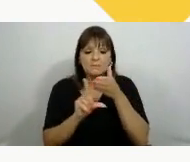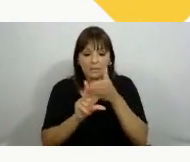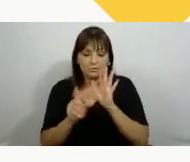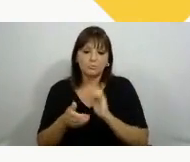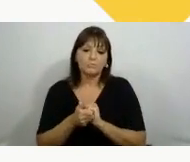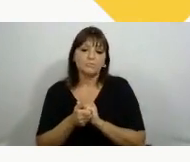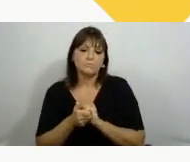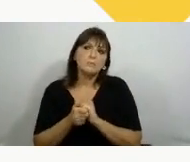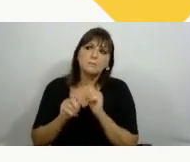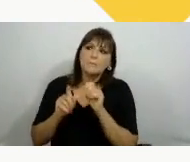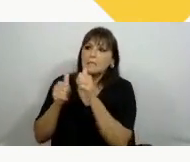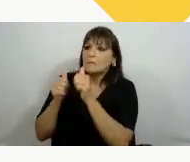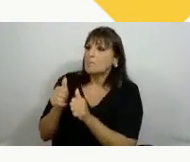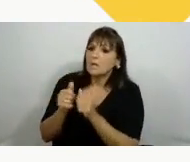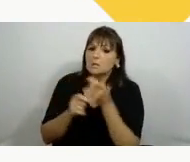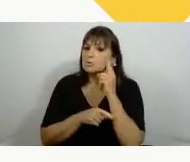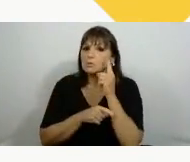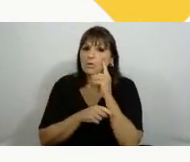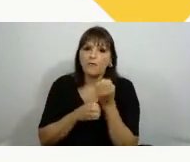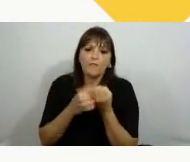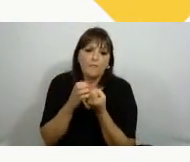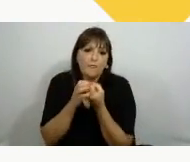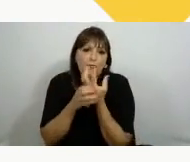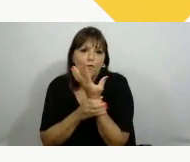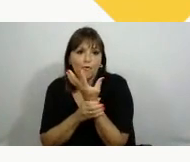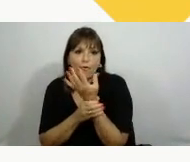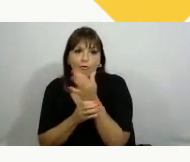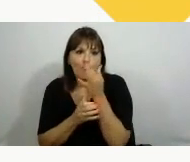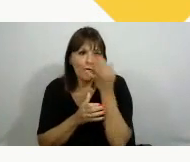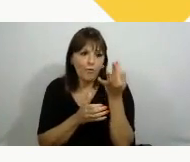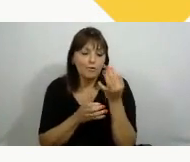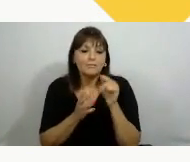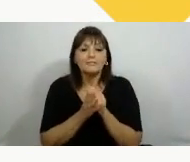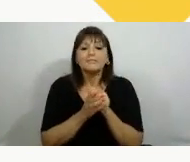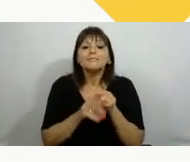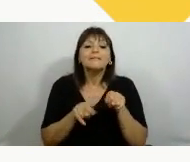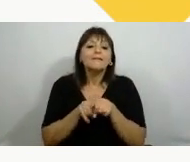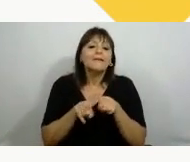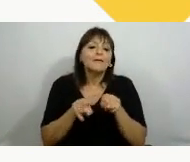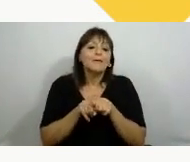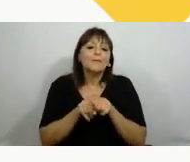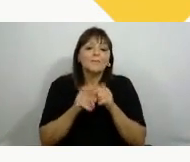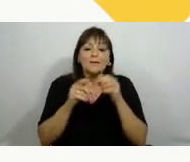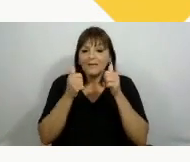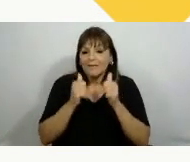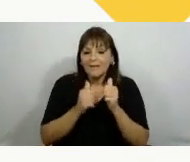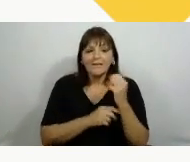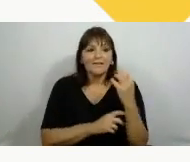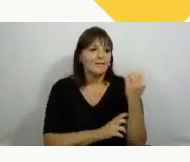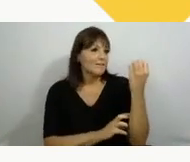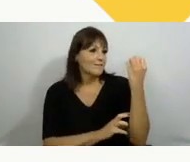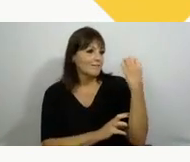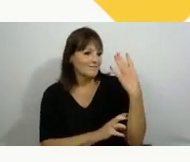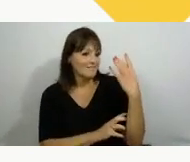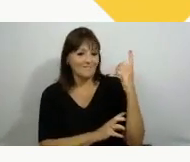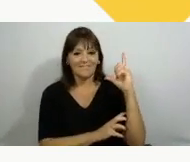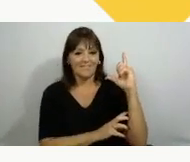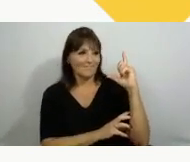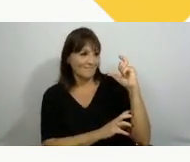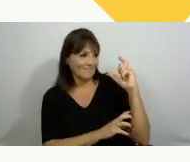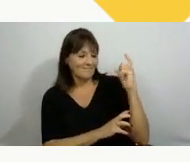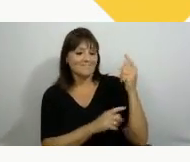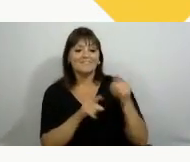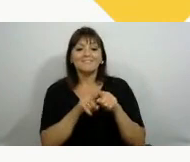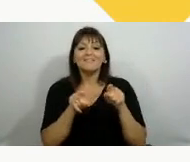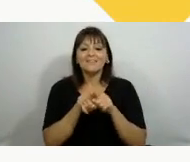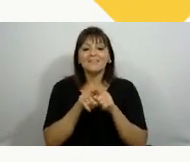de uma flor que você está publicando, uma imagem sua, uma selfie, descrevam do modo de vocês, seguindo aqui um pouco dessas dicas